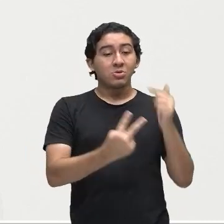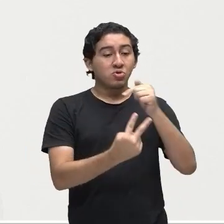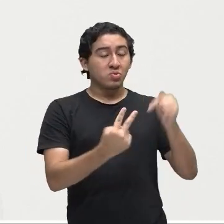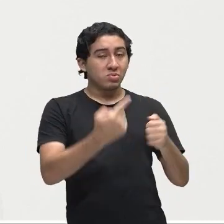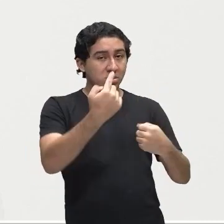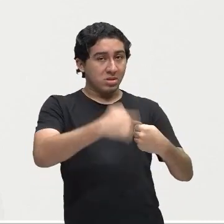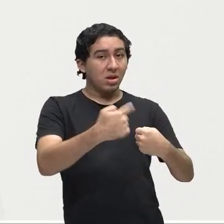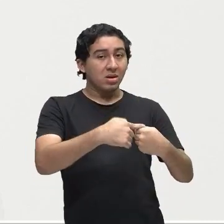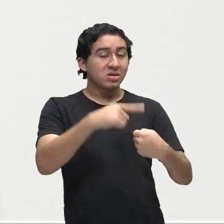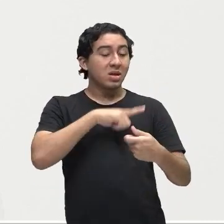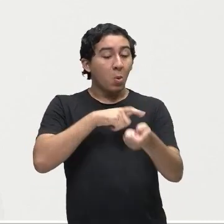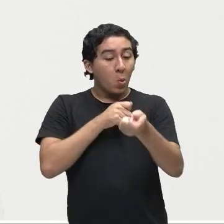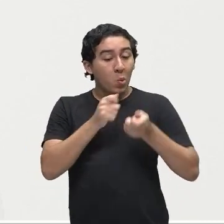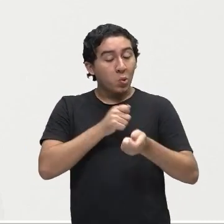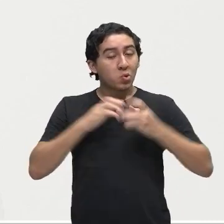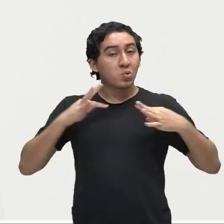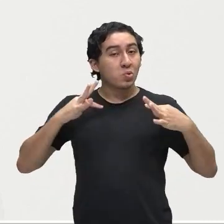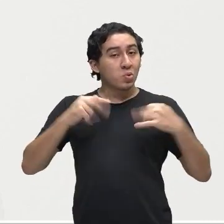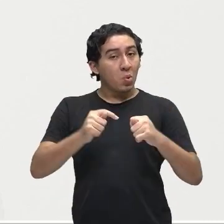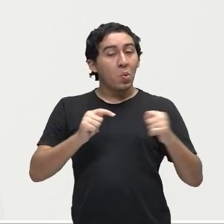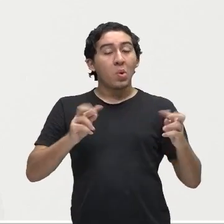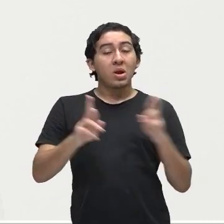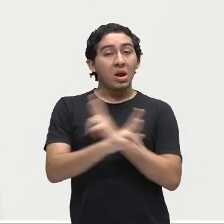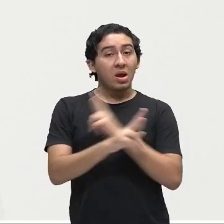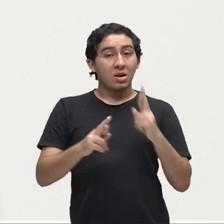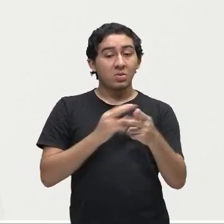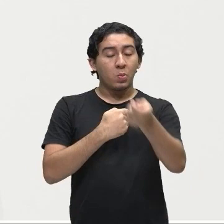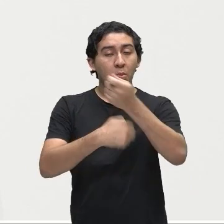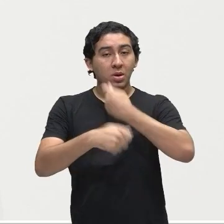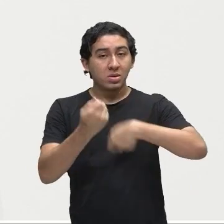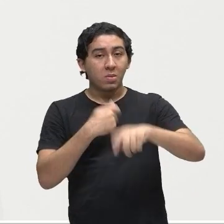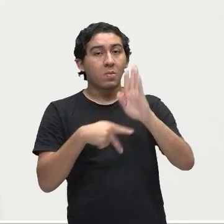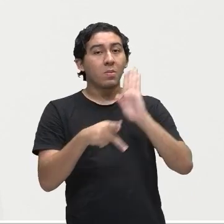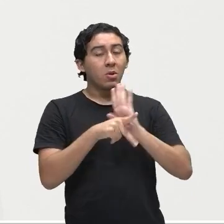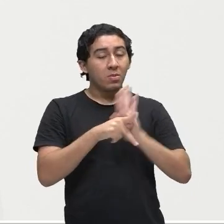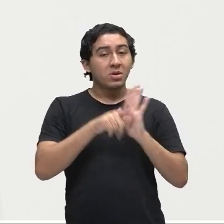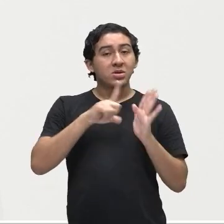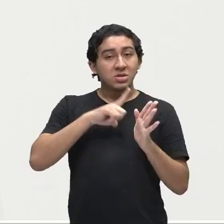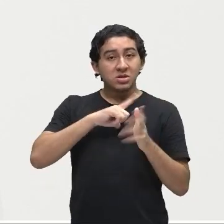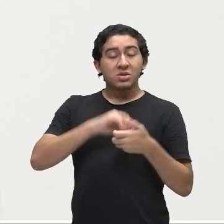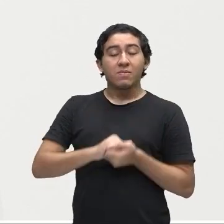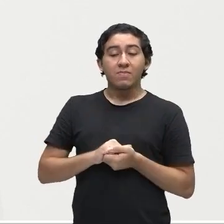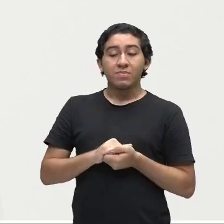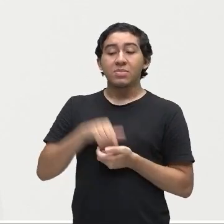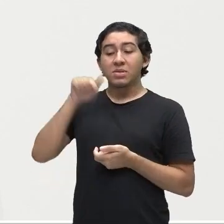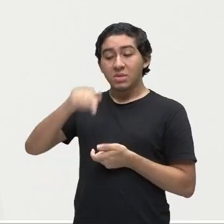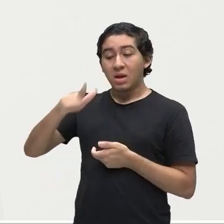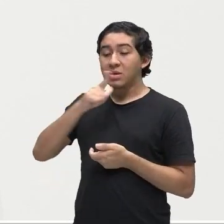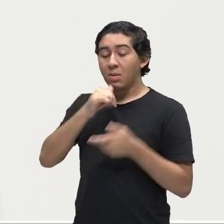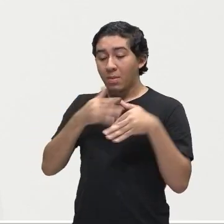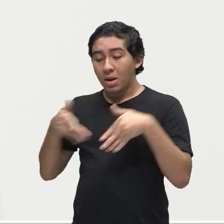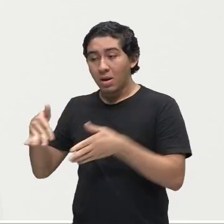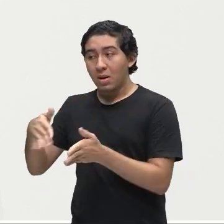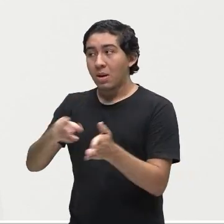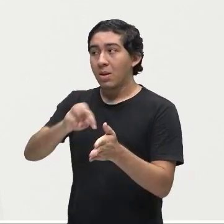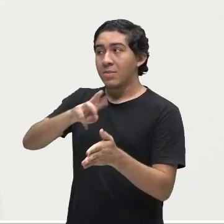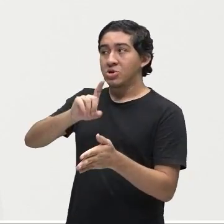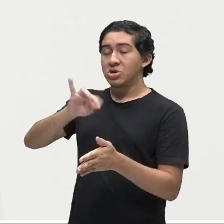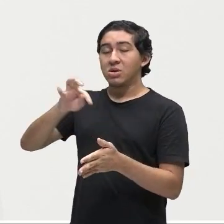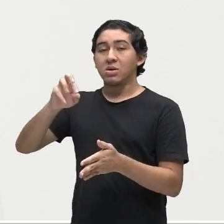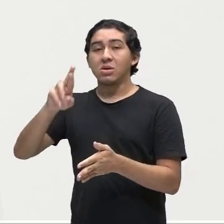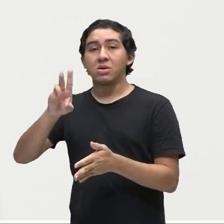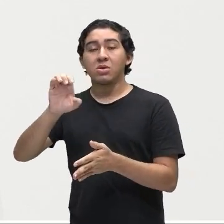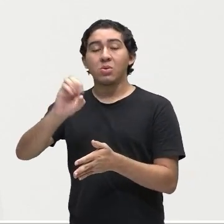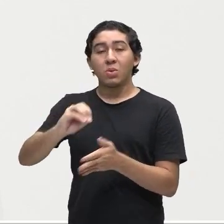controlavam praticamente todas as relações comerciais que ia ali do mar Mediterrâneo até o mar Egeu